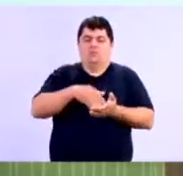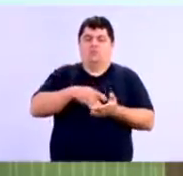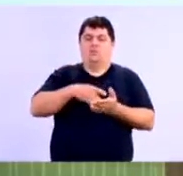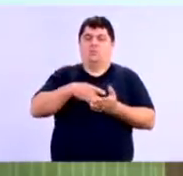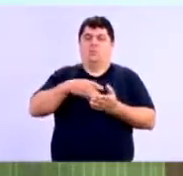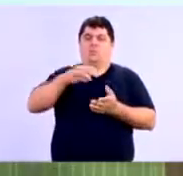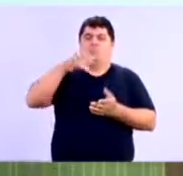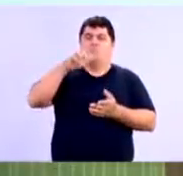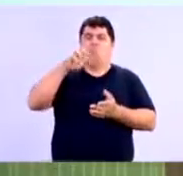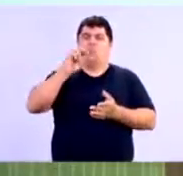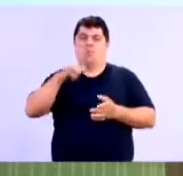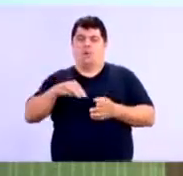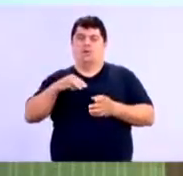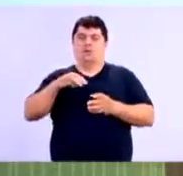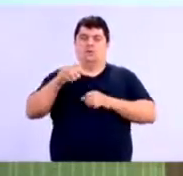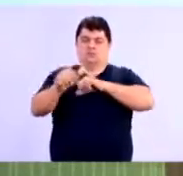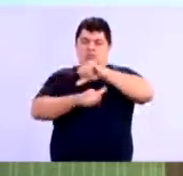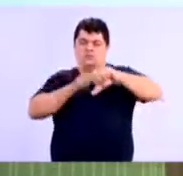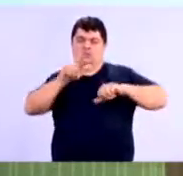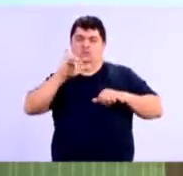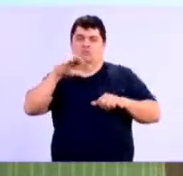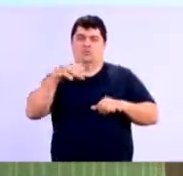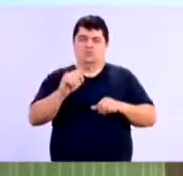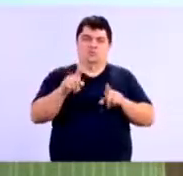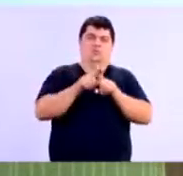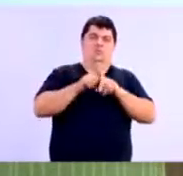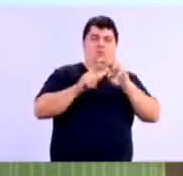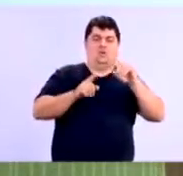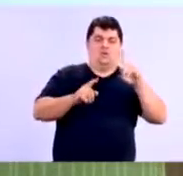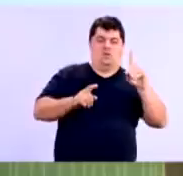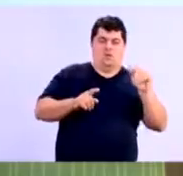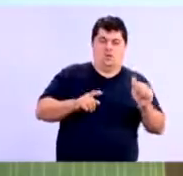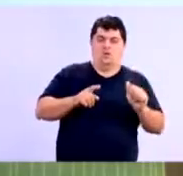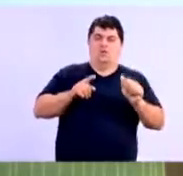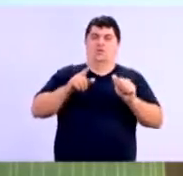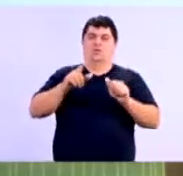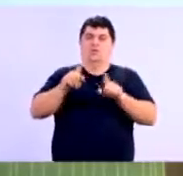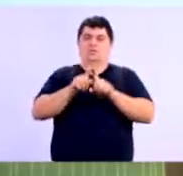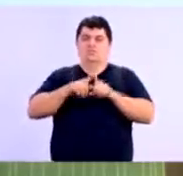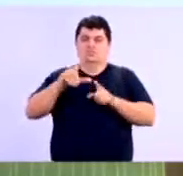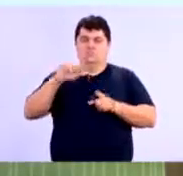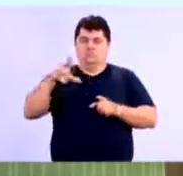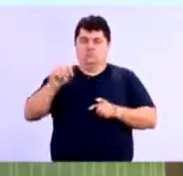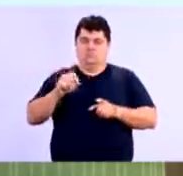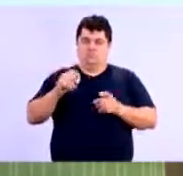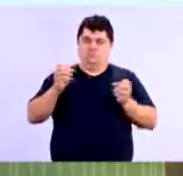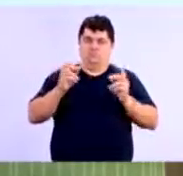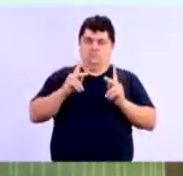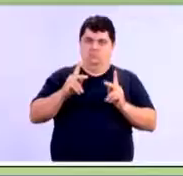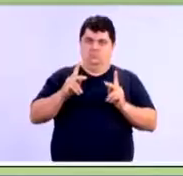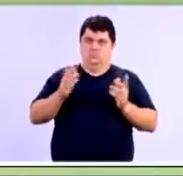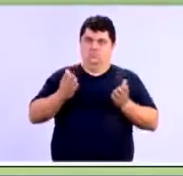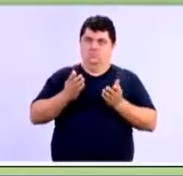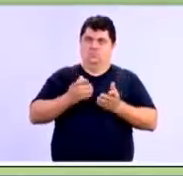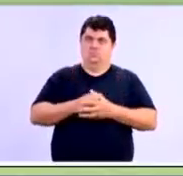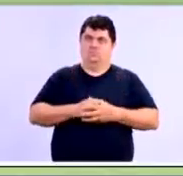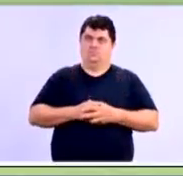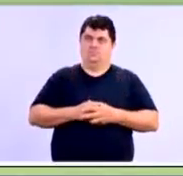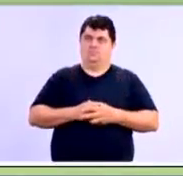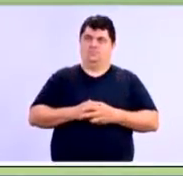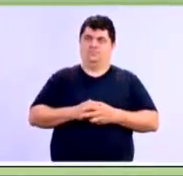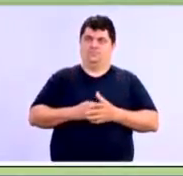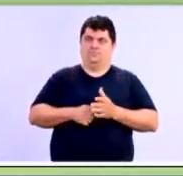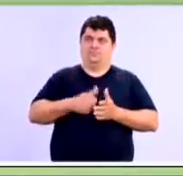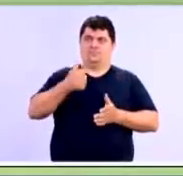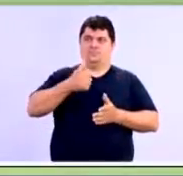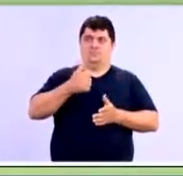né? Através do giro do ativo, da renda, né? E do lucro, ok? Nossas questões são quais então, que a gente passou para você? A